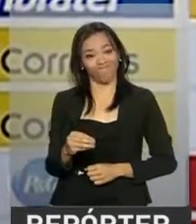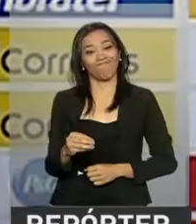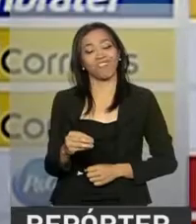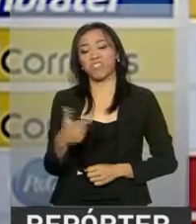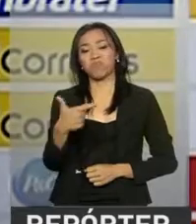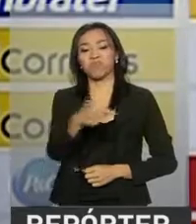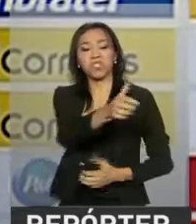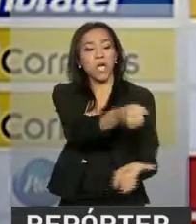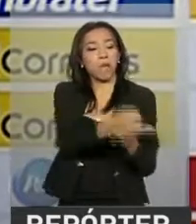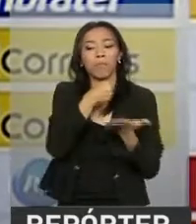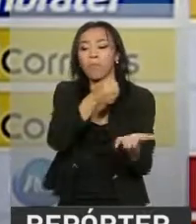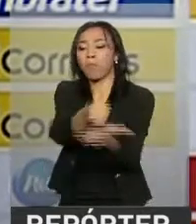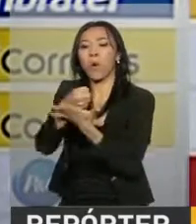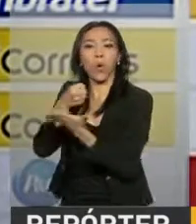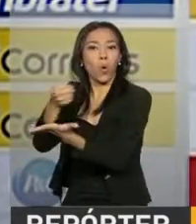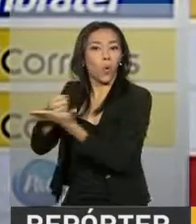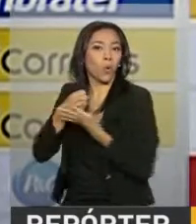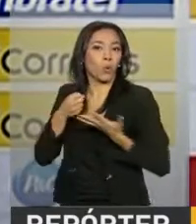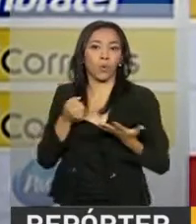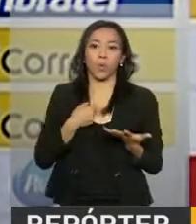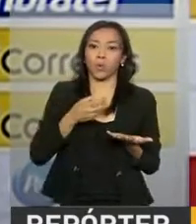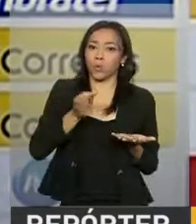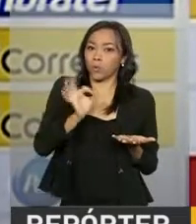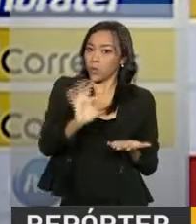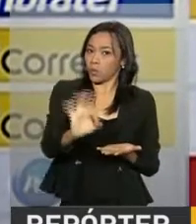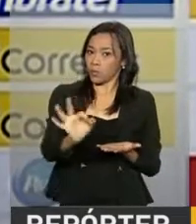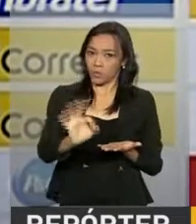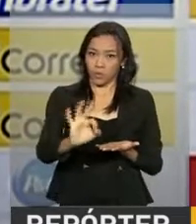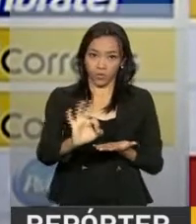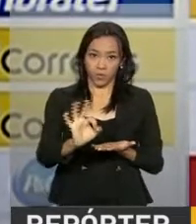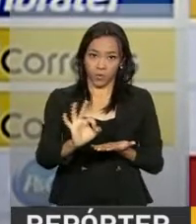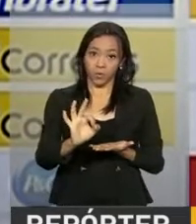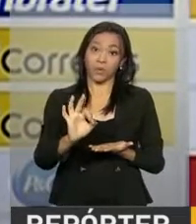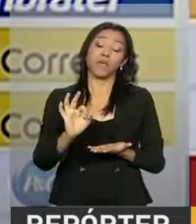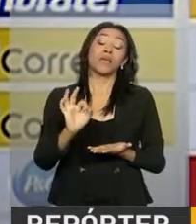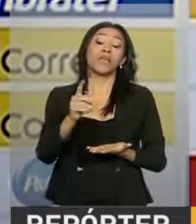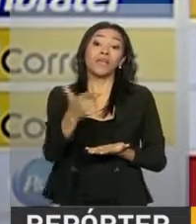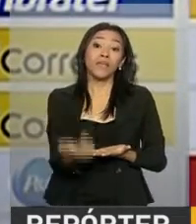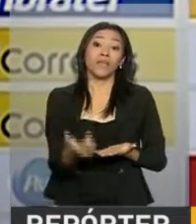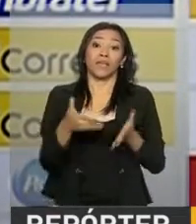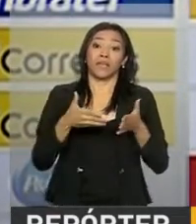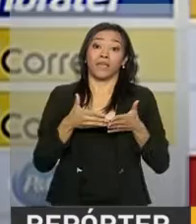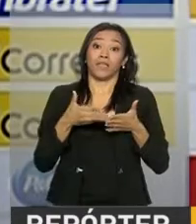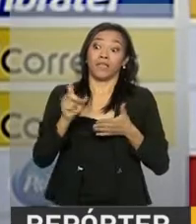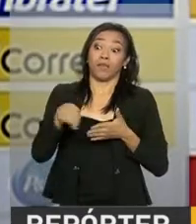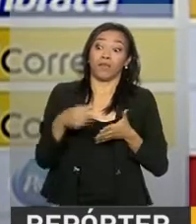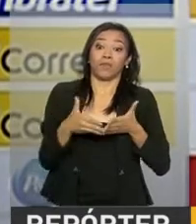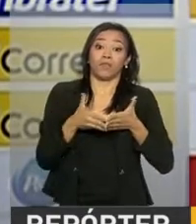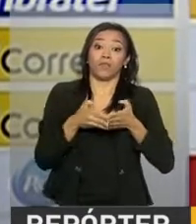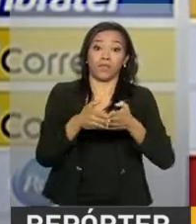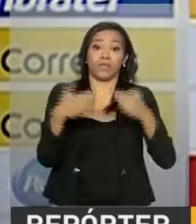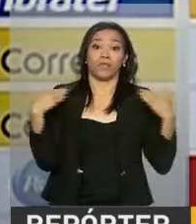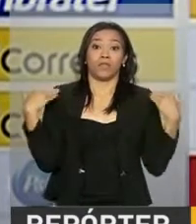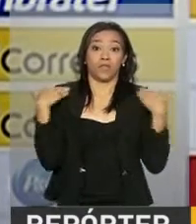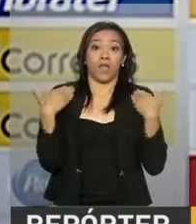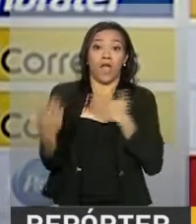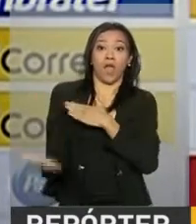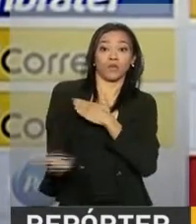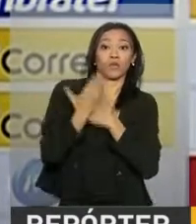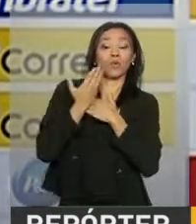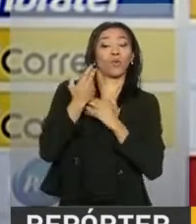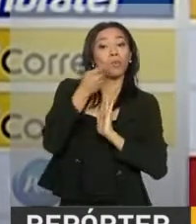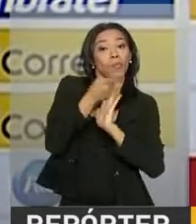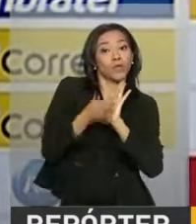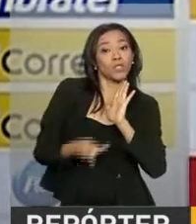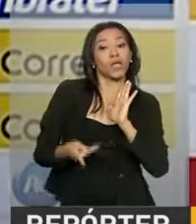apoio nenhum, né? E tinha que ajudar a família de alguma forma. E a Marinha apareceu em minha vida, né? Com esse